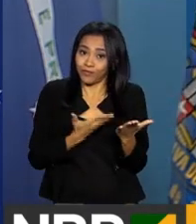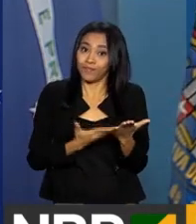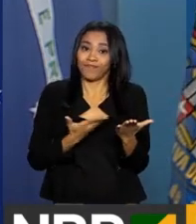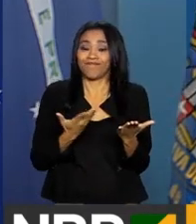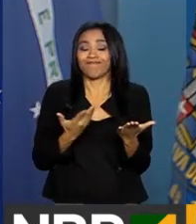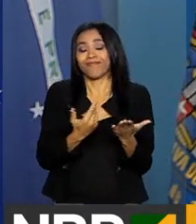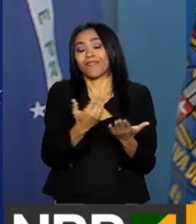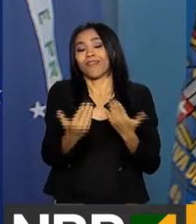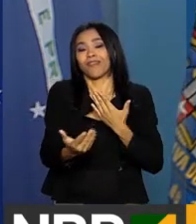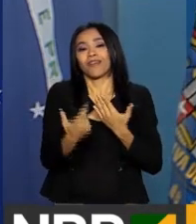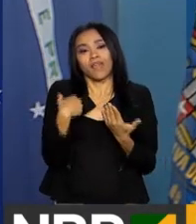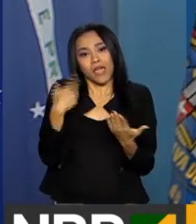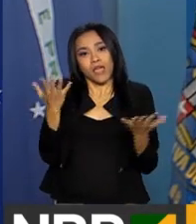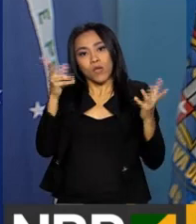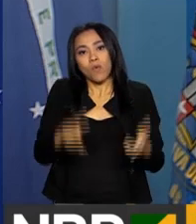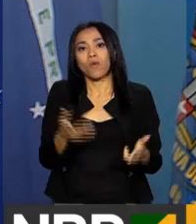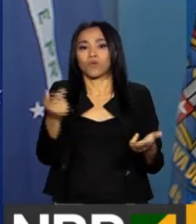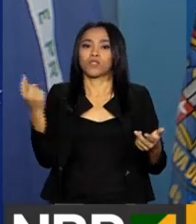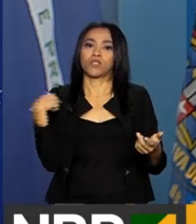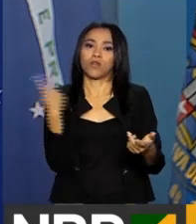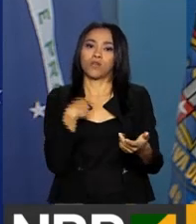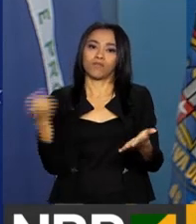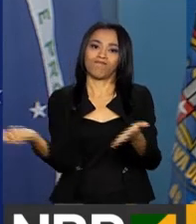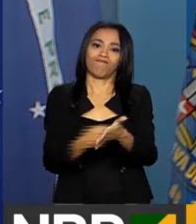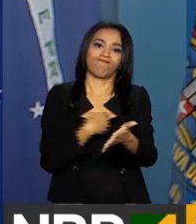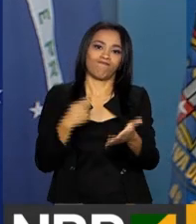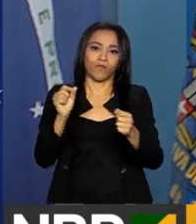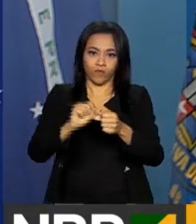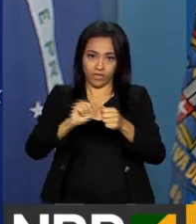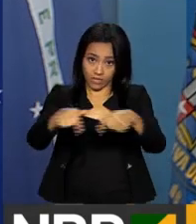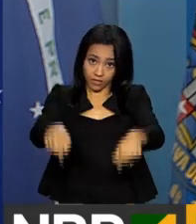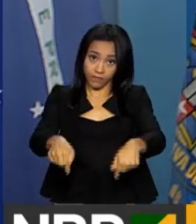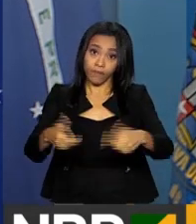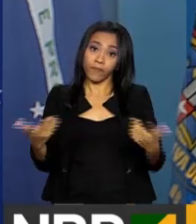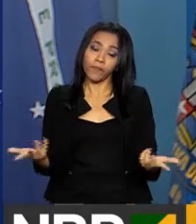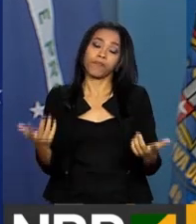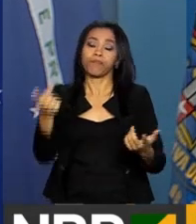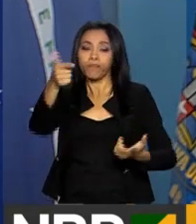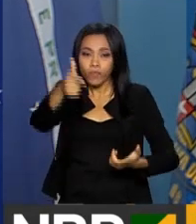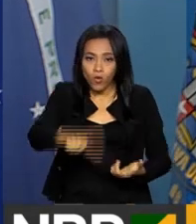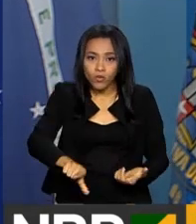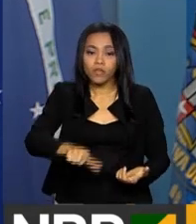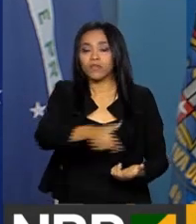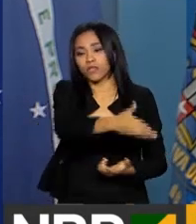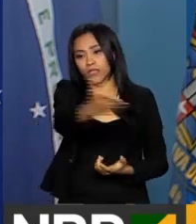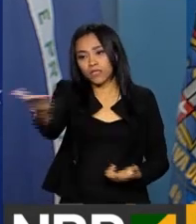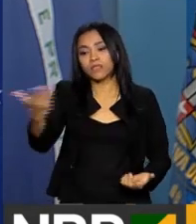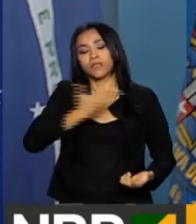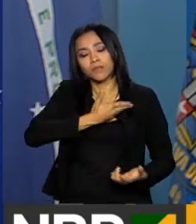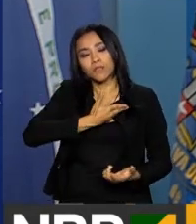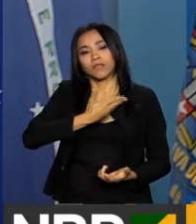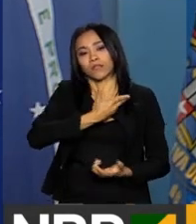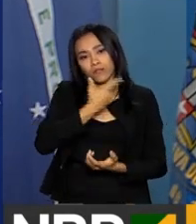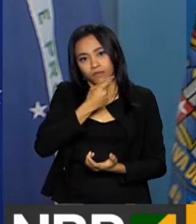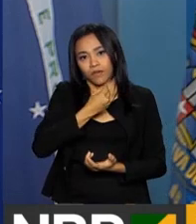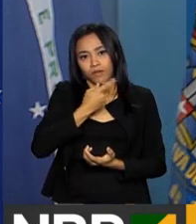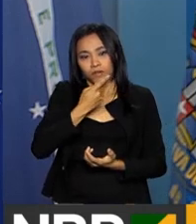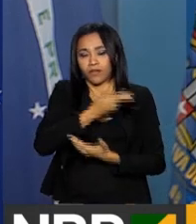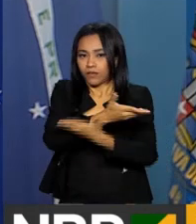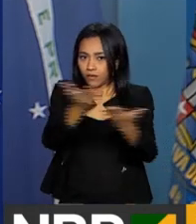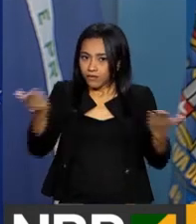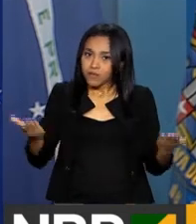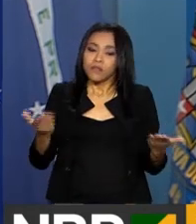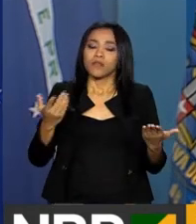hoje e com isto meus amigos minhas amigas nós é mais uma vez prestigiamos a imprensa livre no